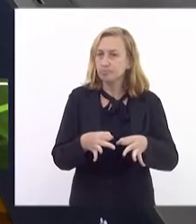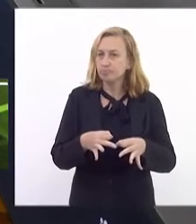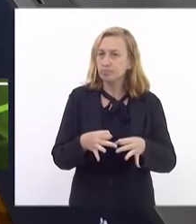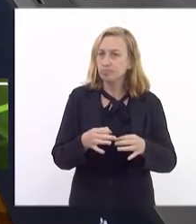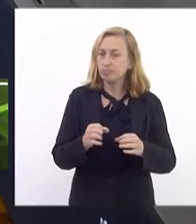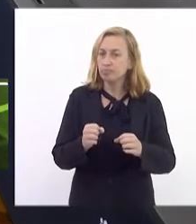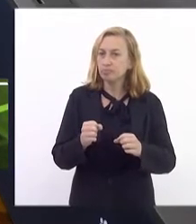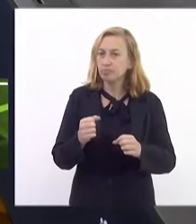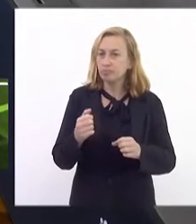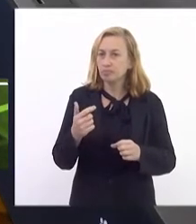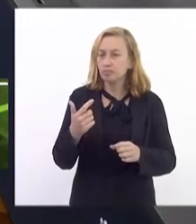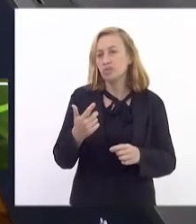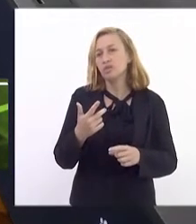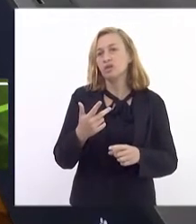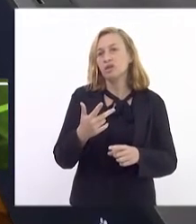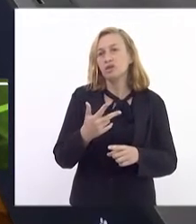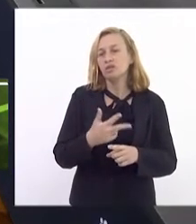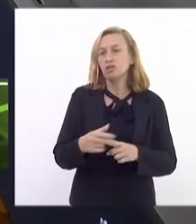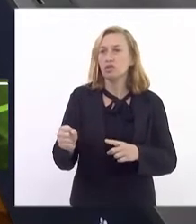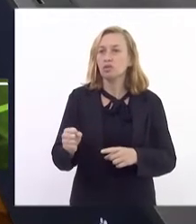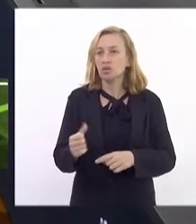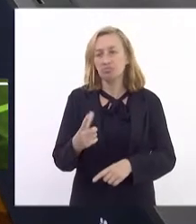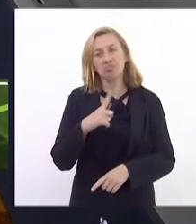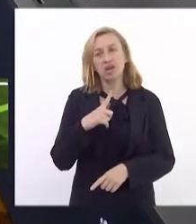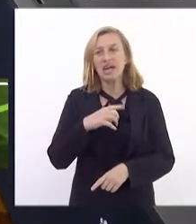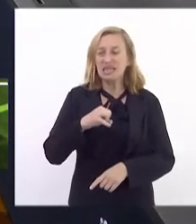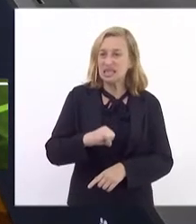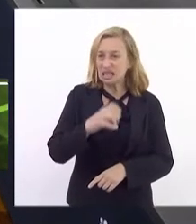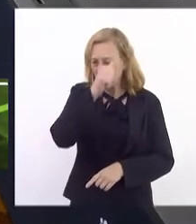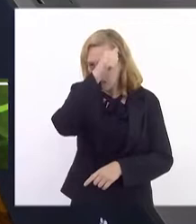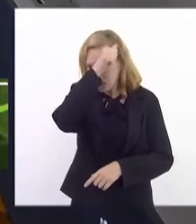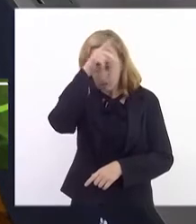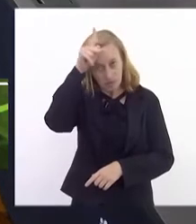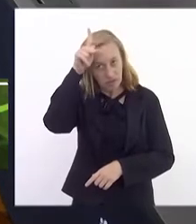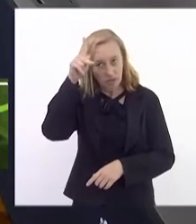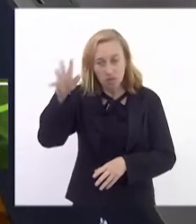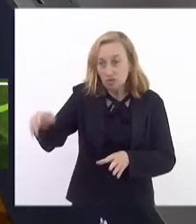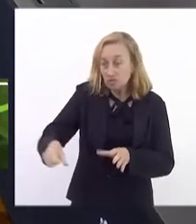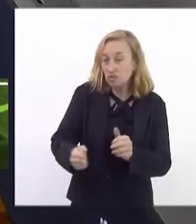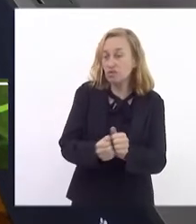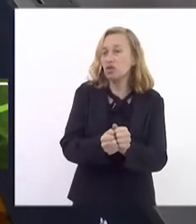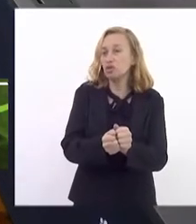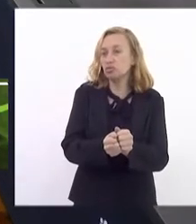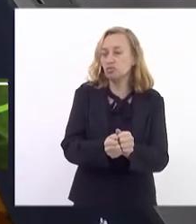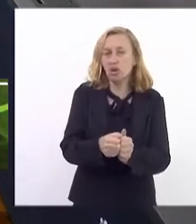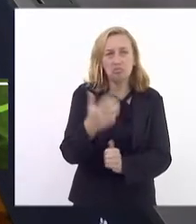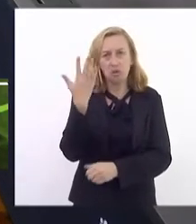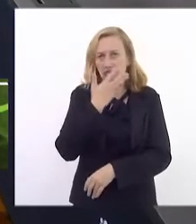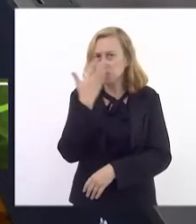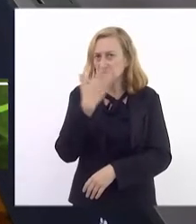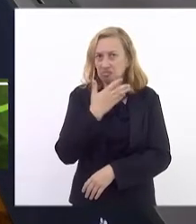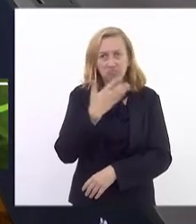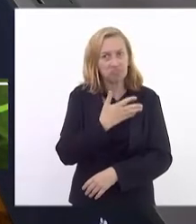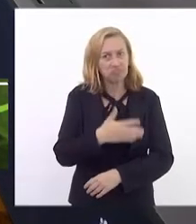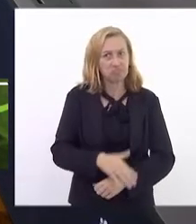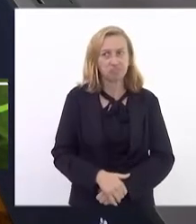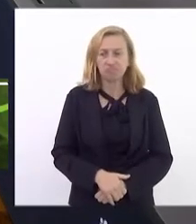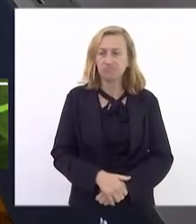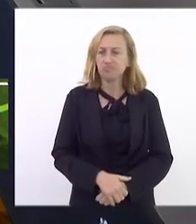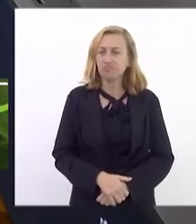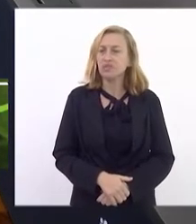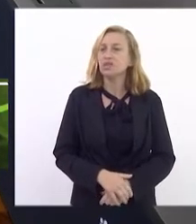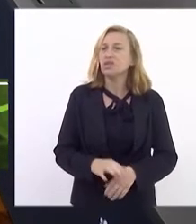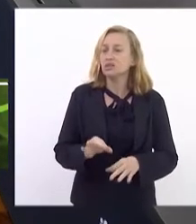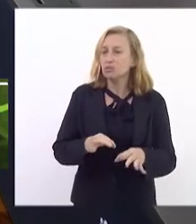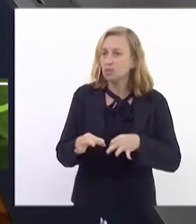prefeituras. Eu não vi a prefeitura da cidade do Rio de Janeiro, pelo menos quando ele foi lançado, envolvido nesse programa de